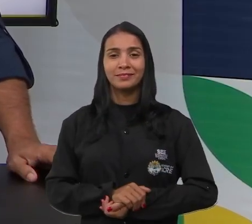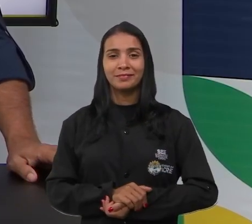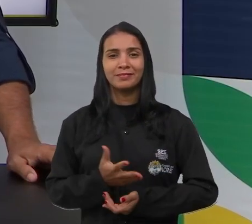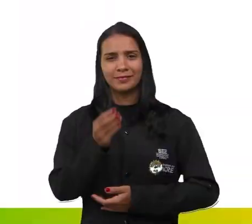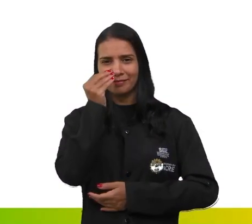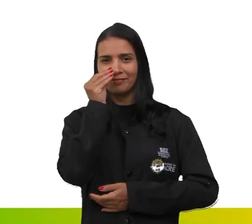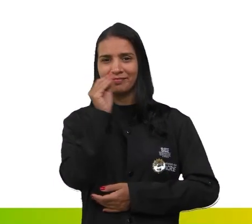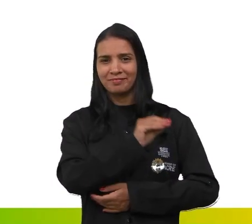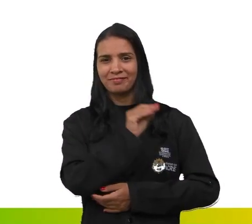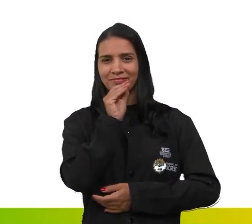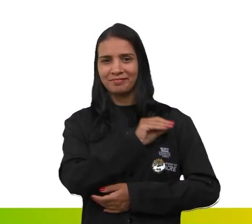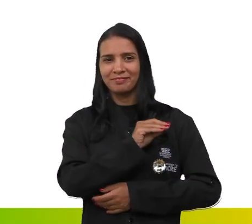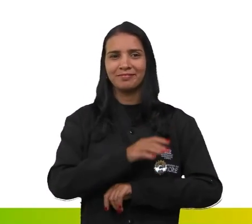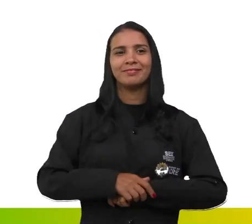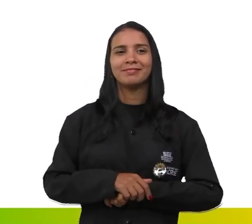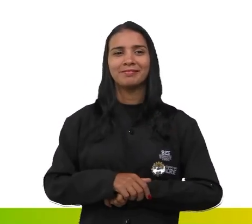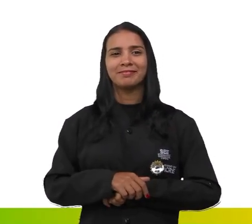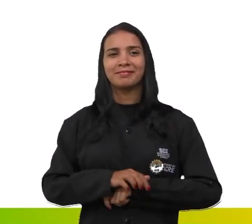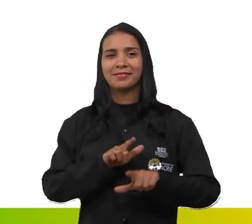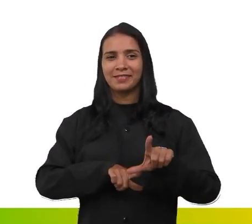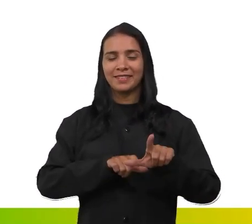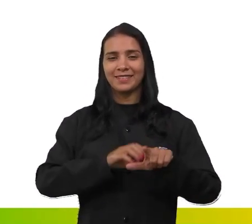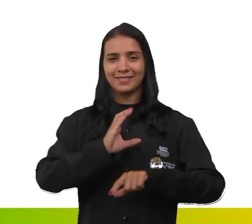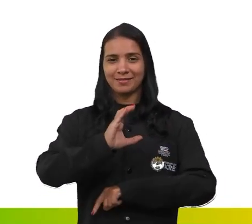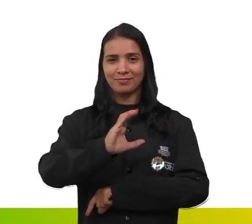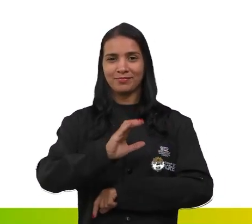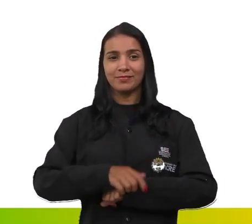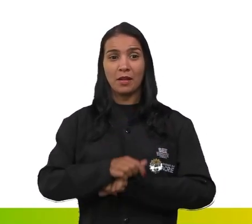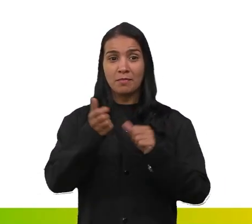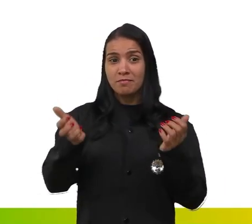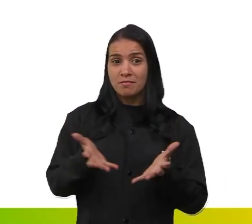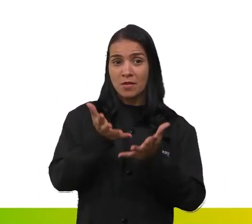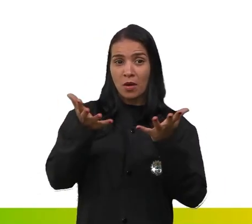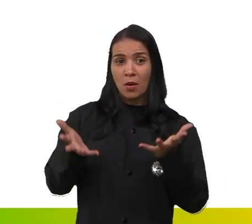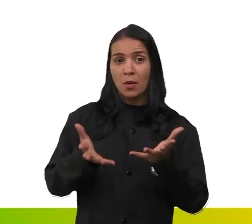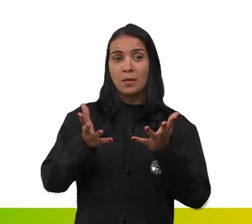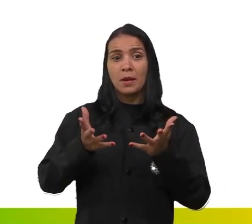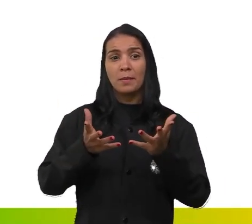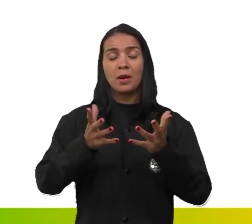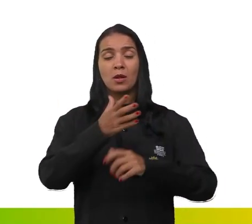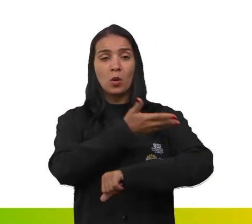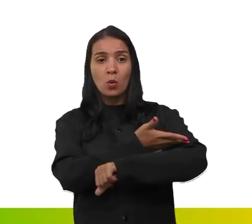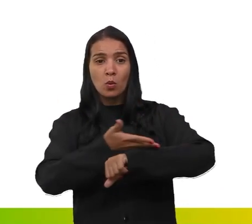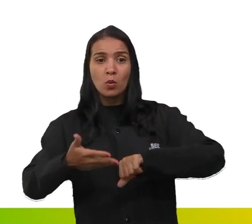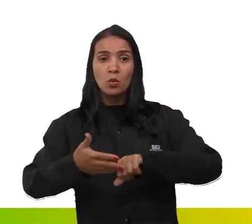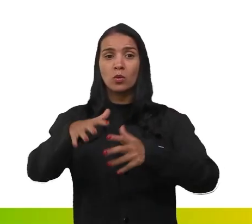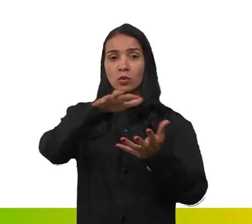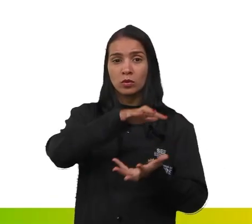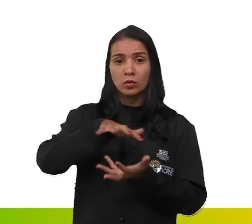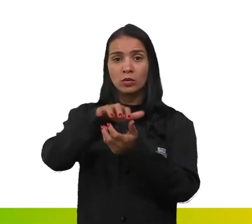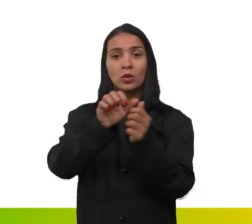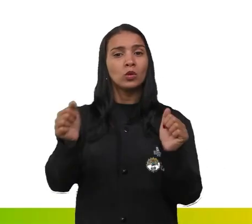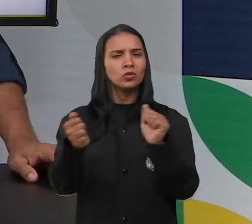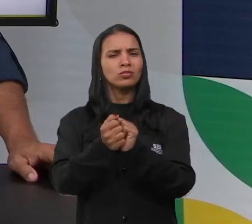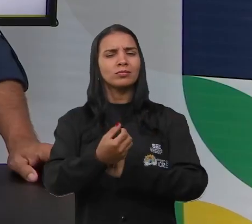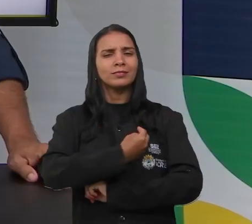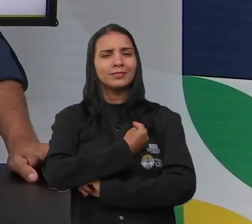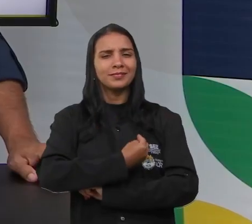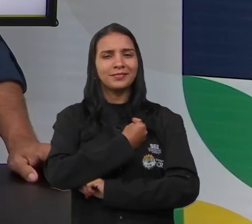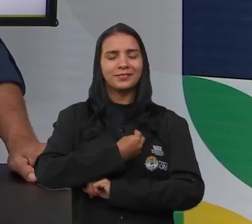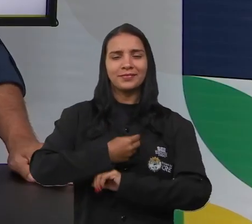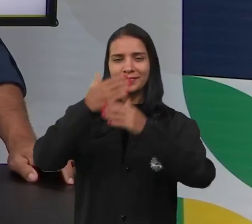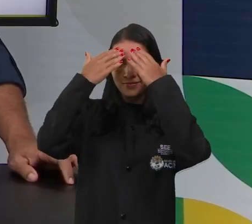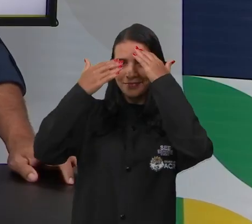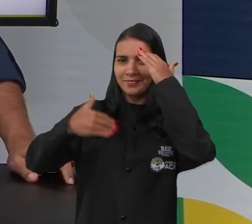Ignora, avança. Alternativa C, promovendo hábitos sustentáveis junto à vivência corporal. Se eu promovo o